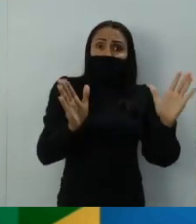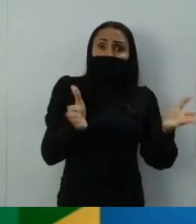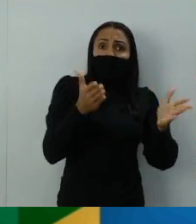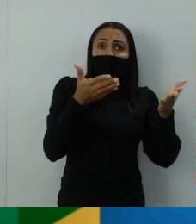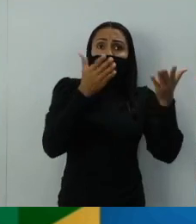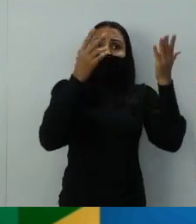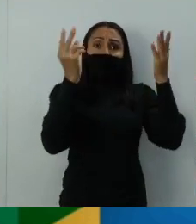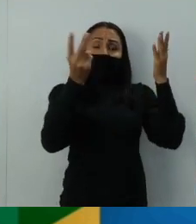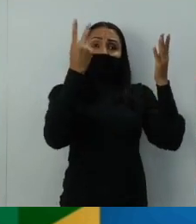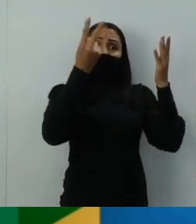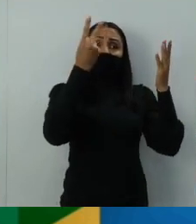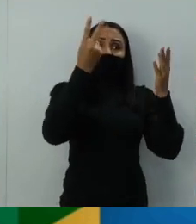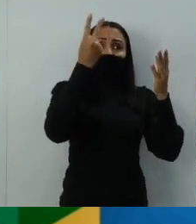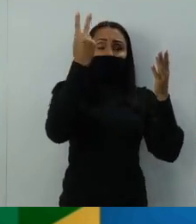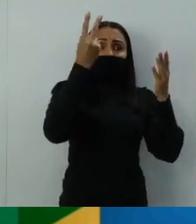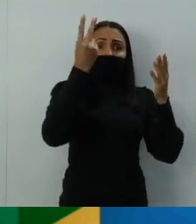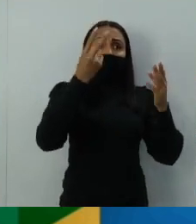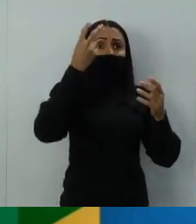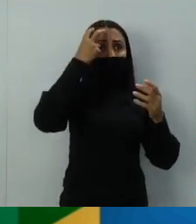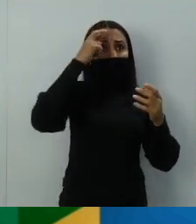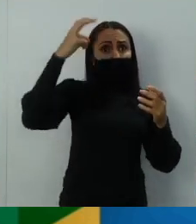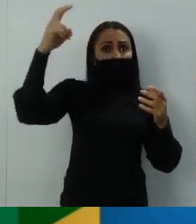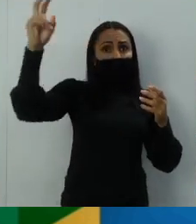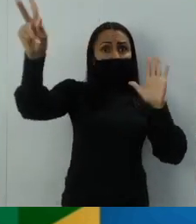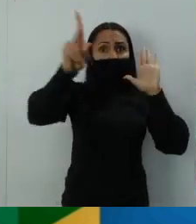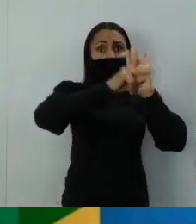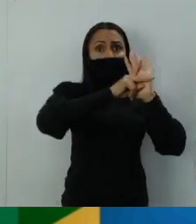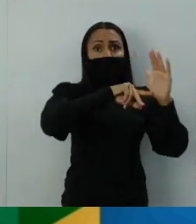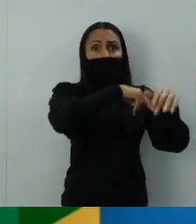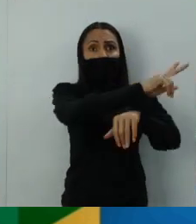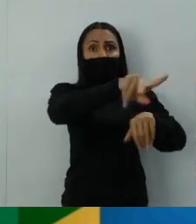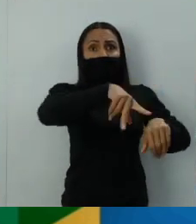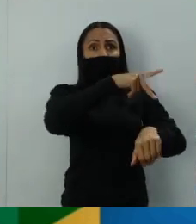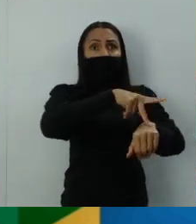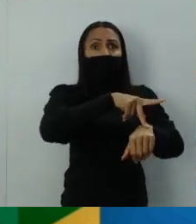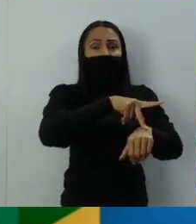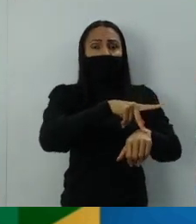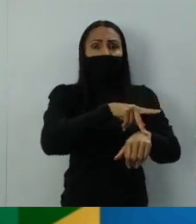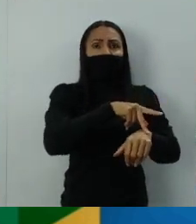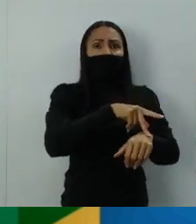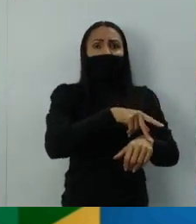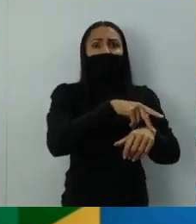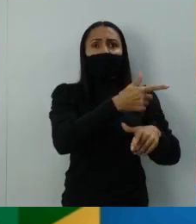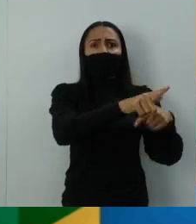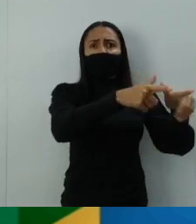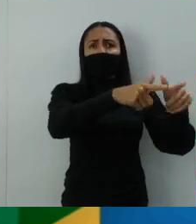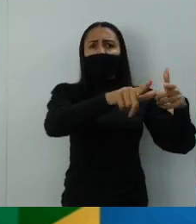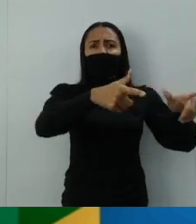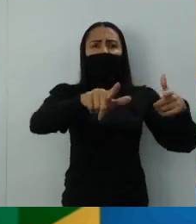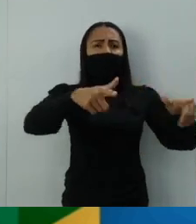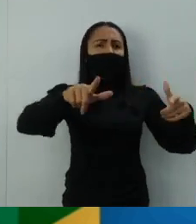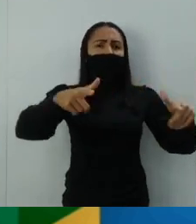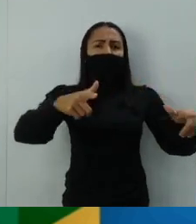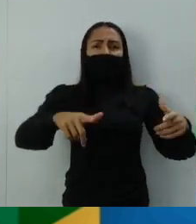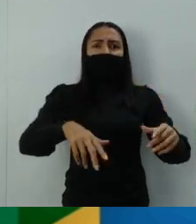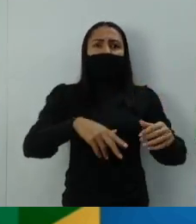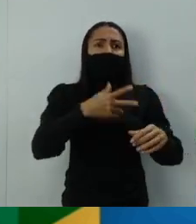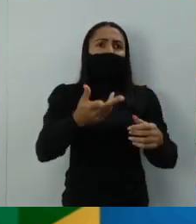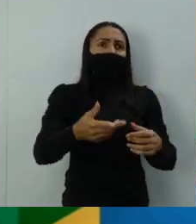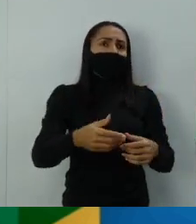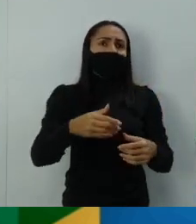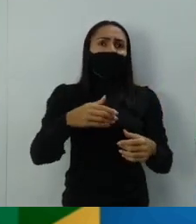da cultura do próprio país. Outros tipos de ideologia, ideologia machista, ideologia feminista, ideologia política,